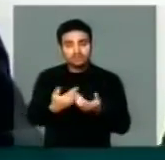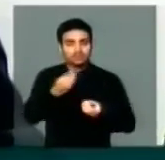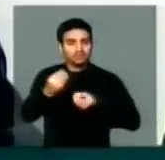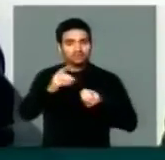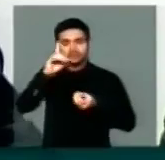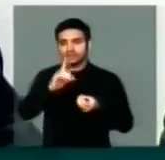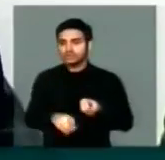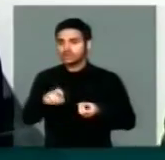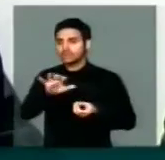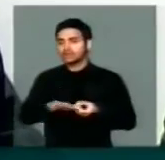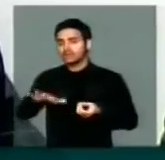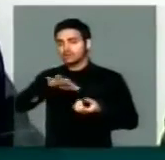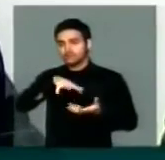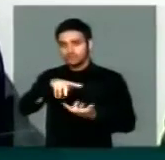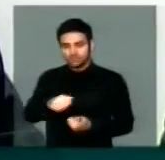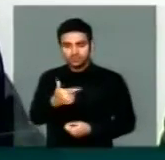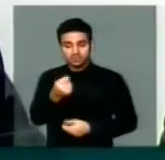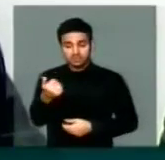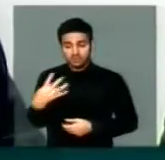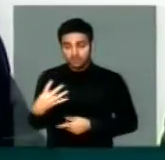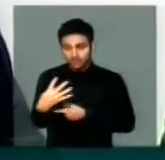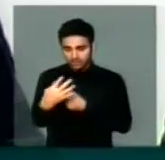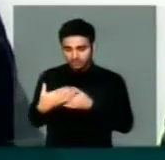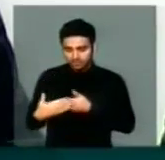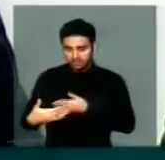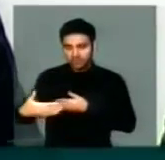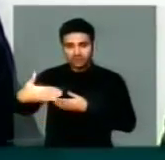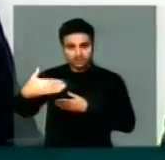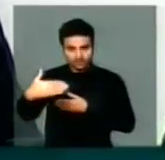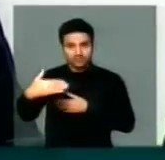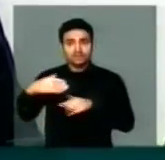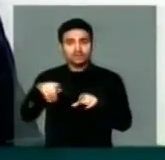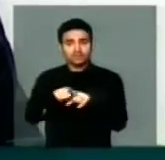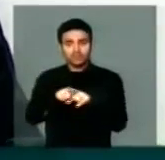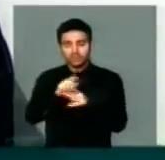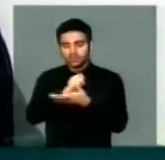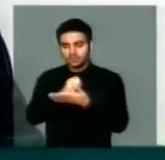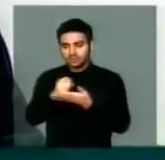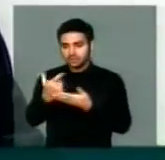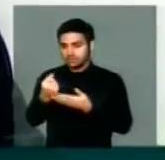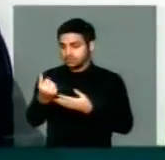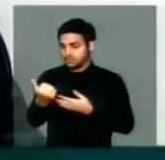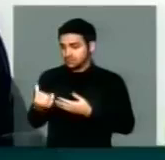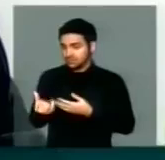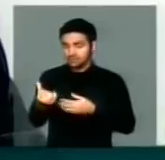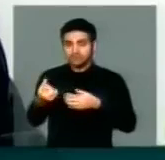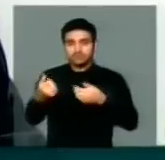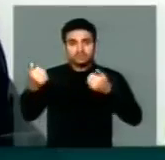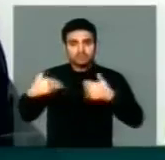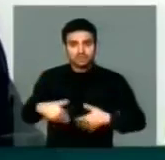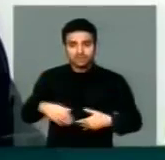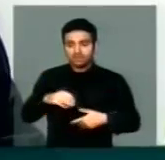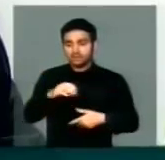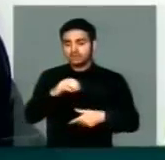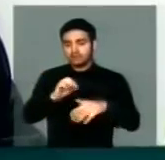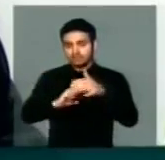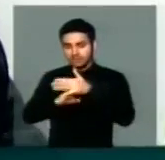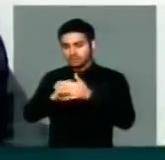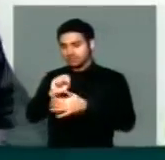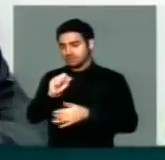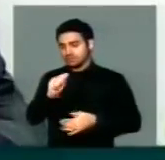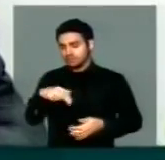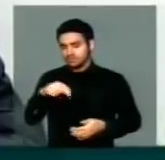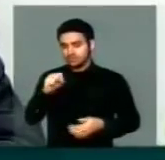diretoria internacional de 2004 em diante, com esse contrato em 2006, e que fala de Samsung, eu